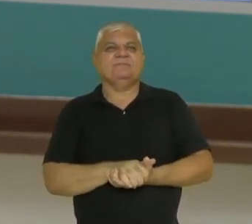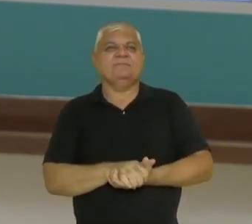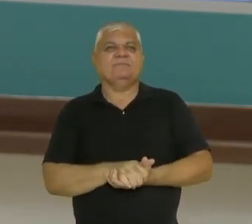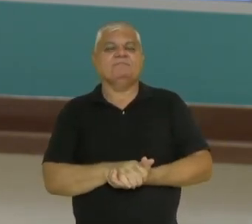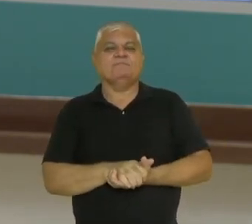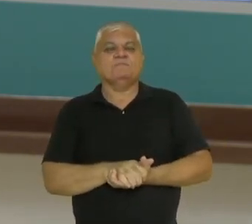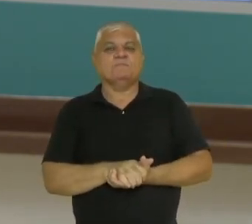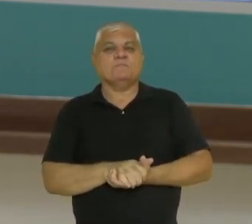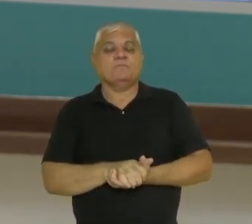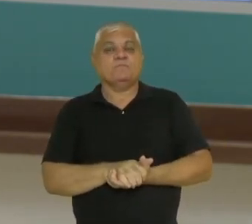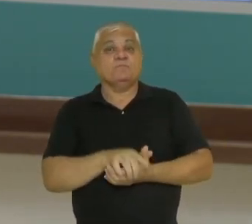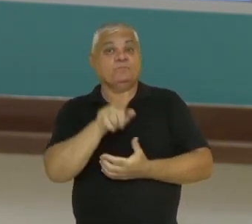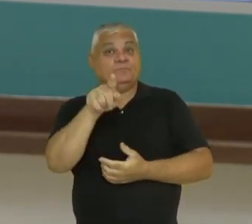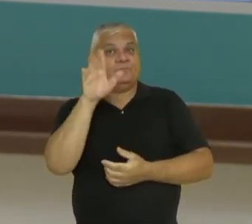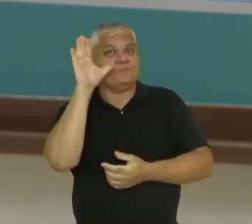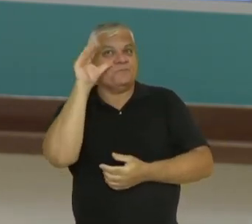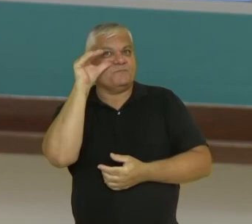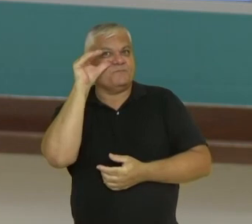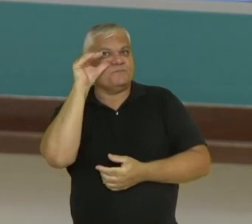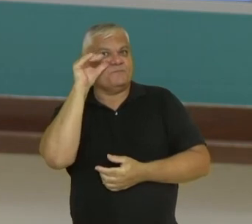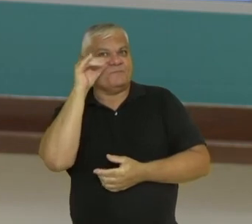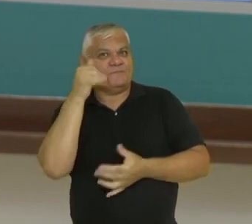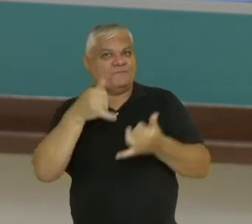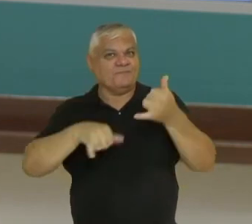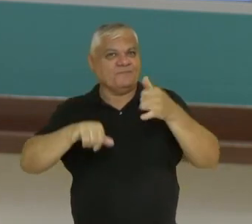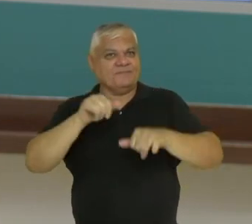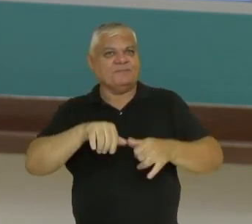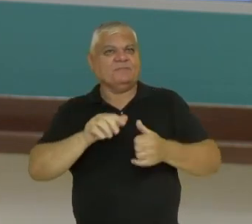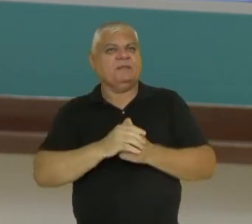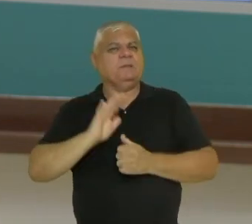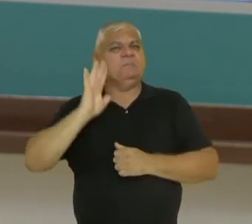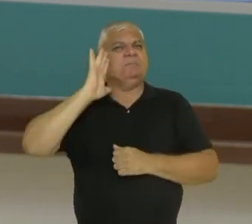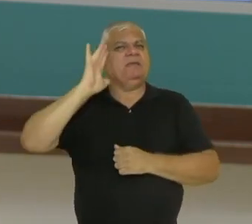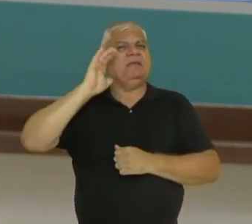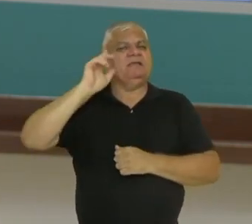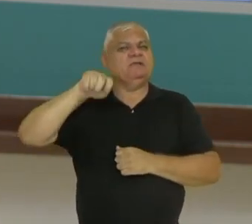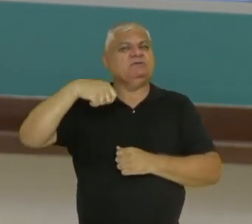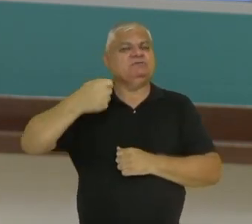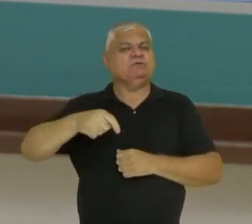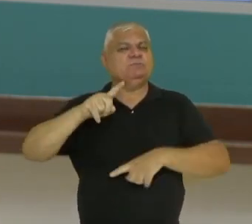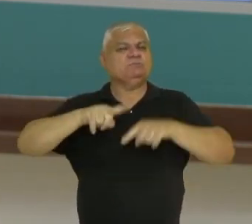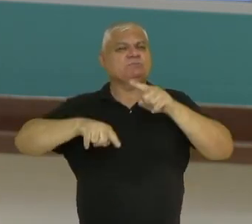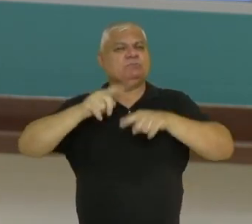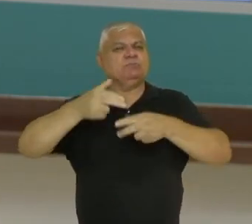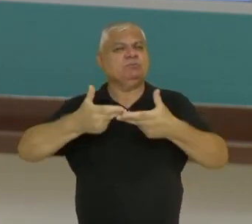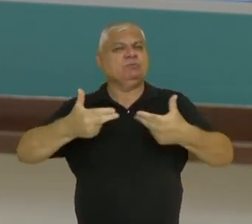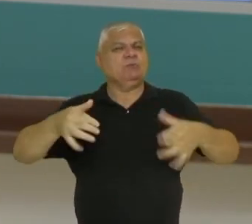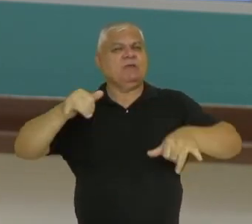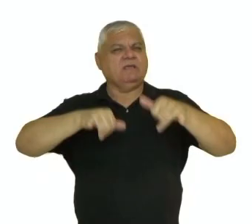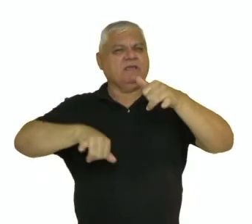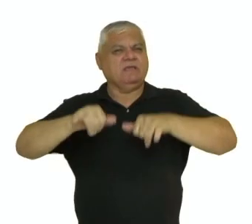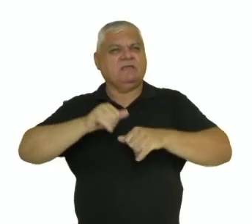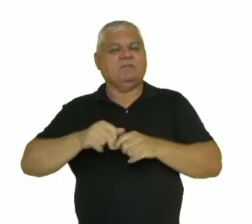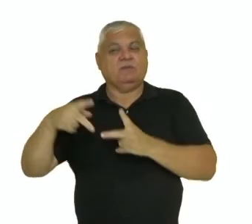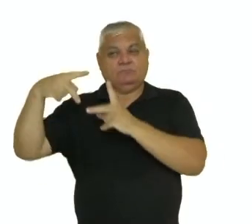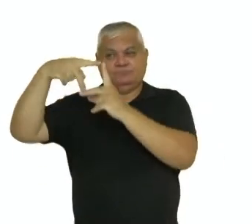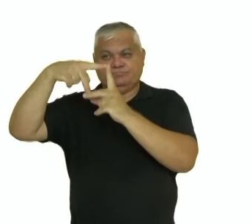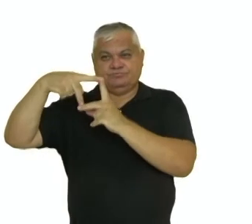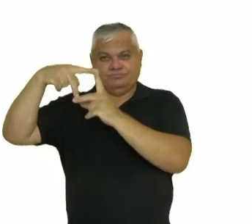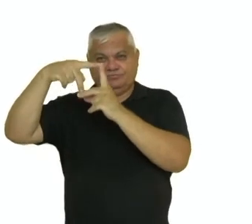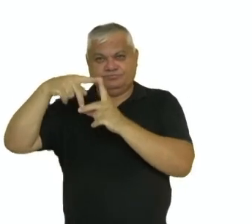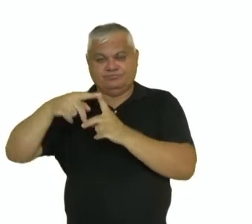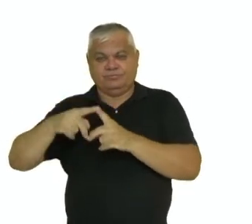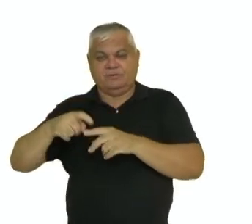E agora eu trago uma curiosidade de Química para vocês, Pensando e falando sobre fenômenos químicos, acesse o QR Code ou o